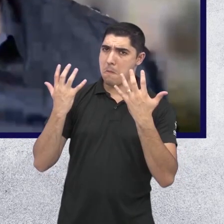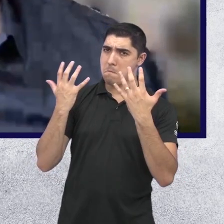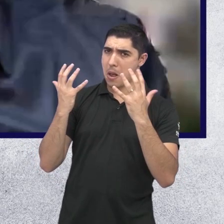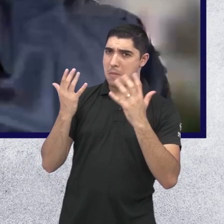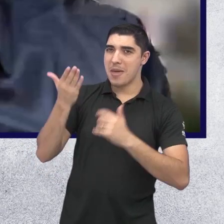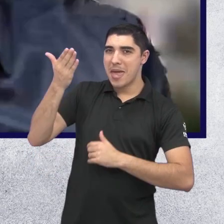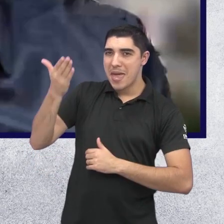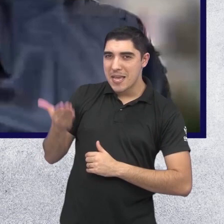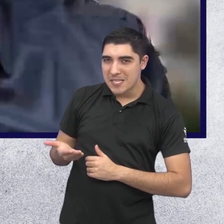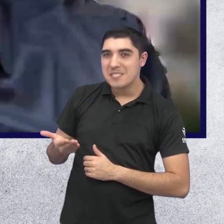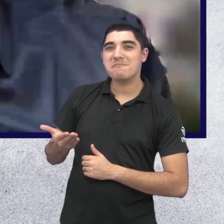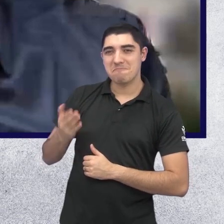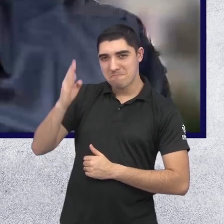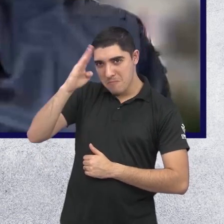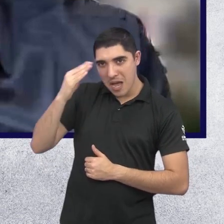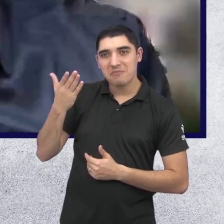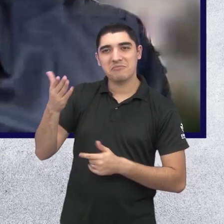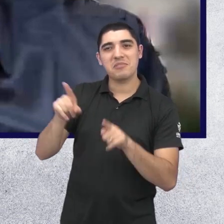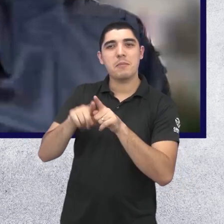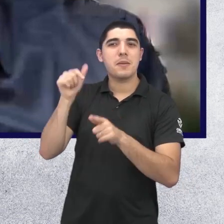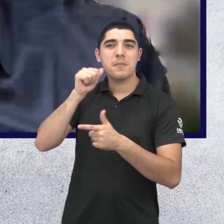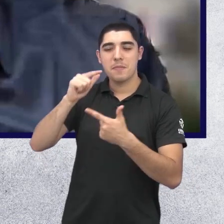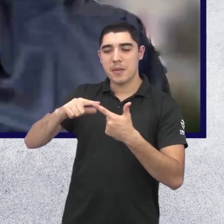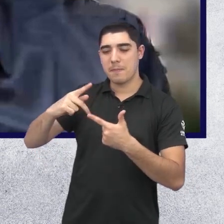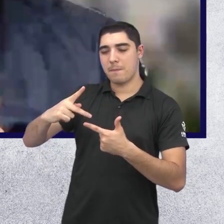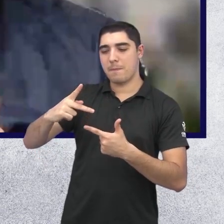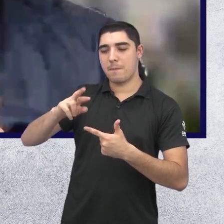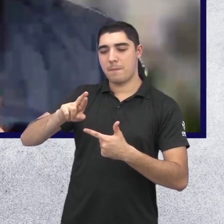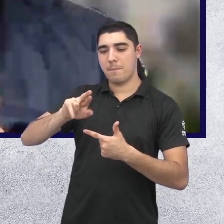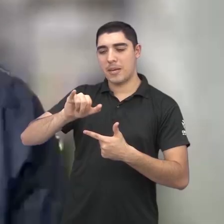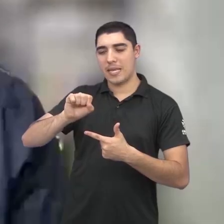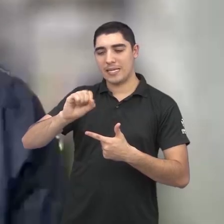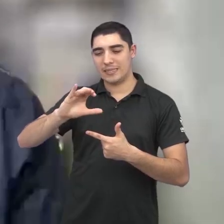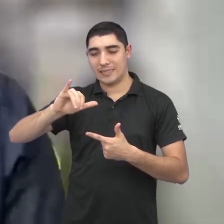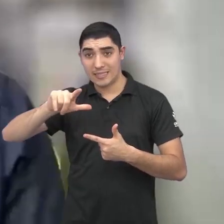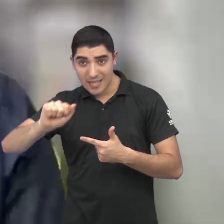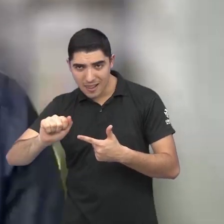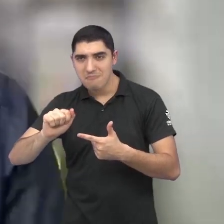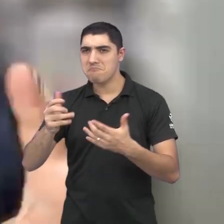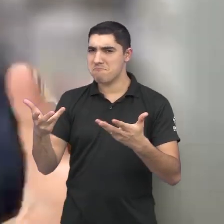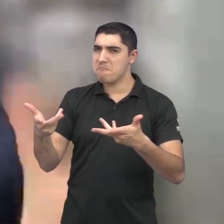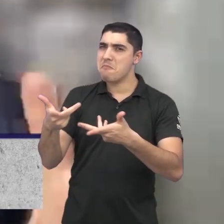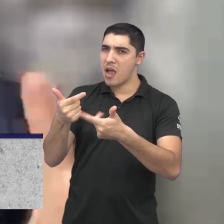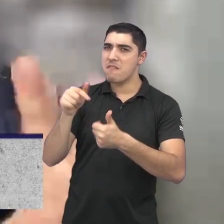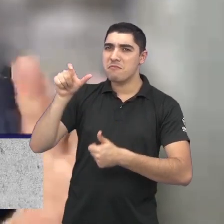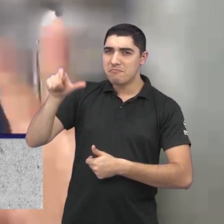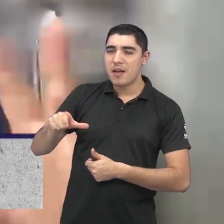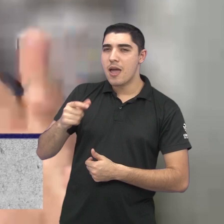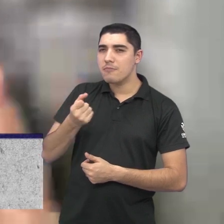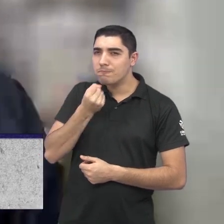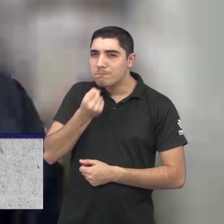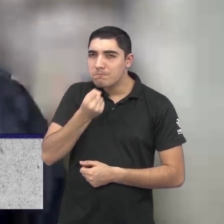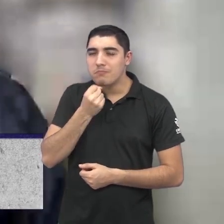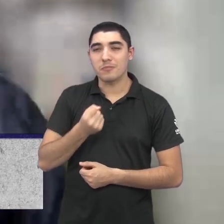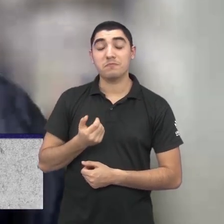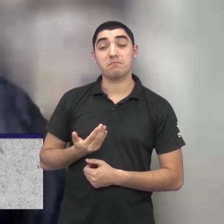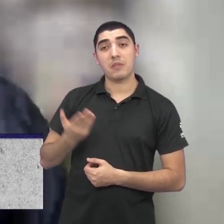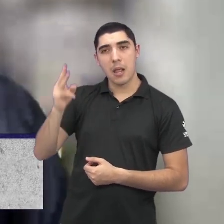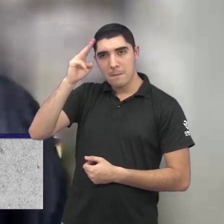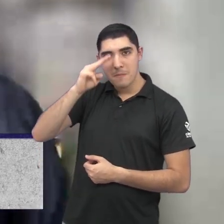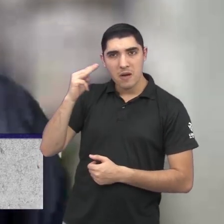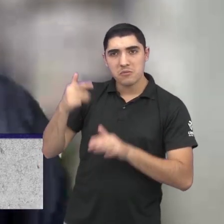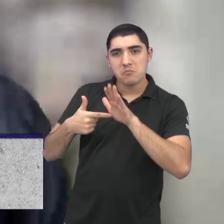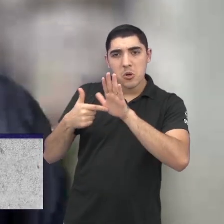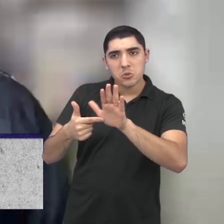Parabéns ao Marvin, a Priscila, muito interessante a reportagem. Conseguiu mostrar, sim, ali, né, uma